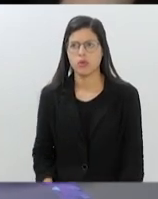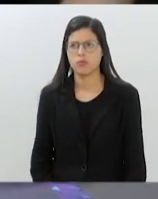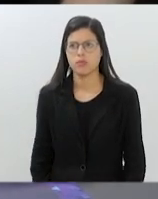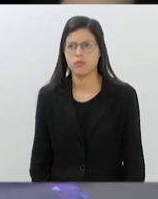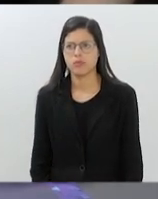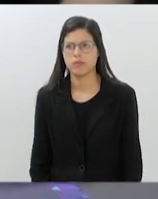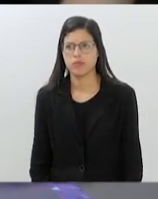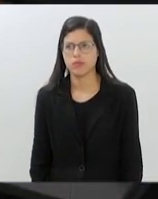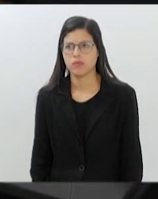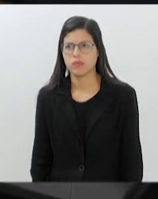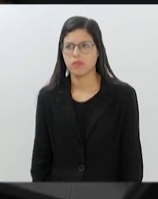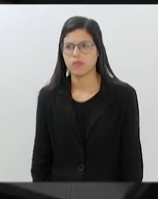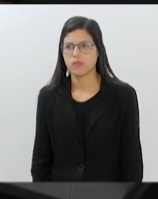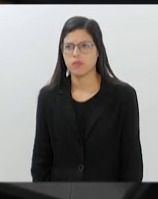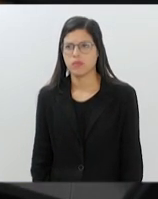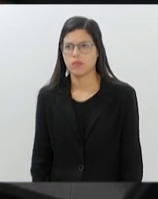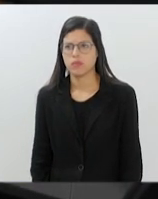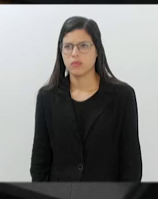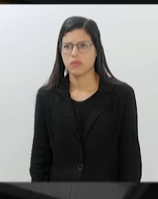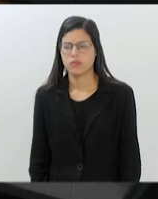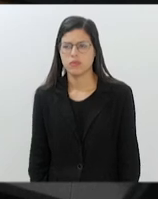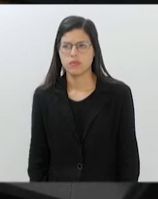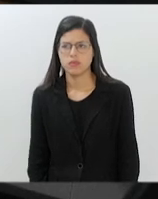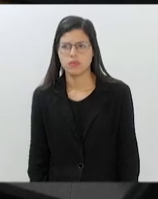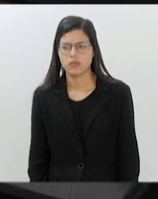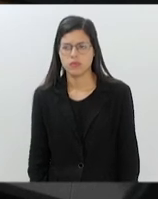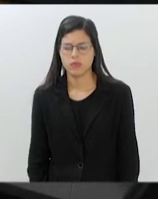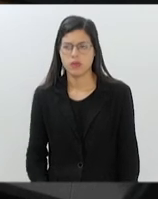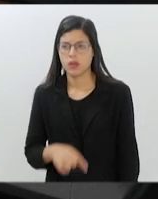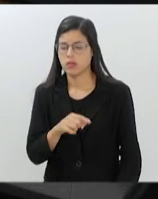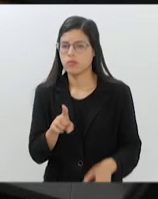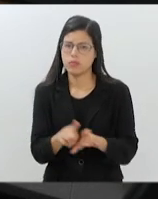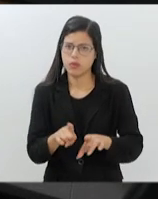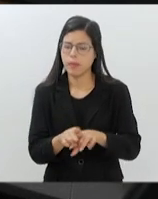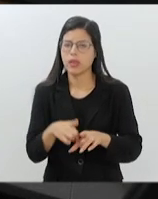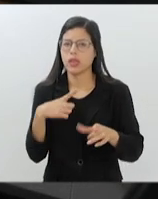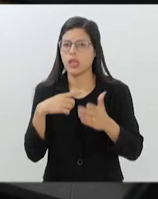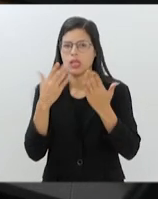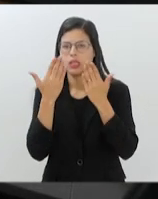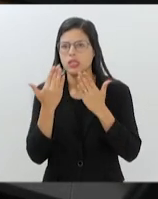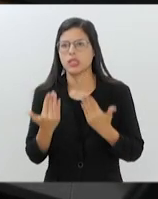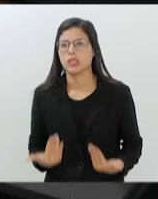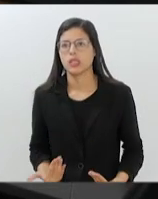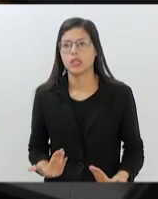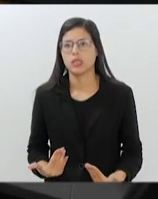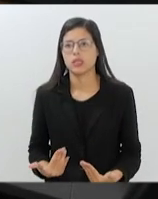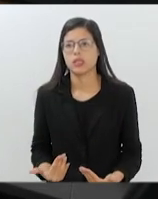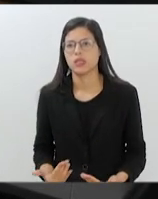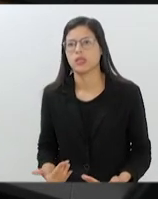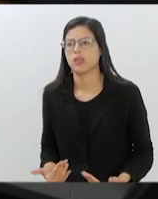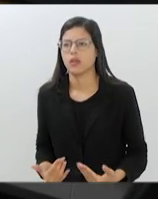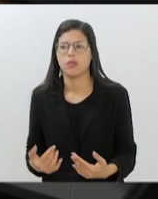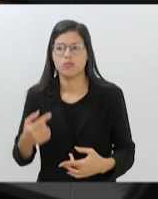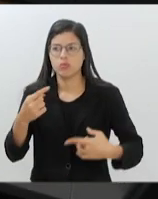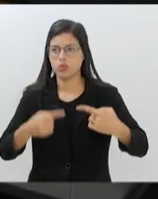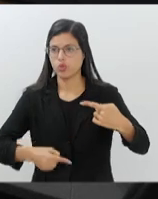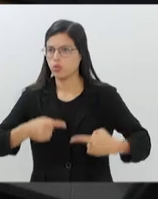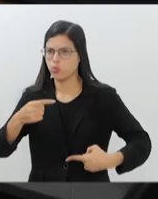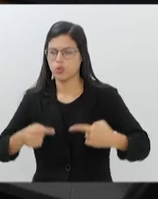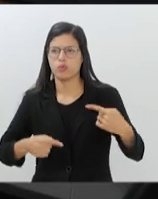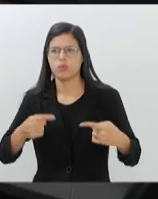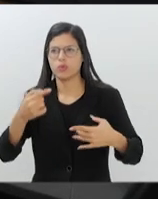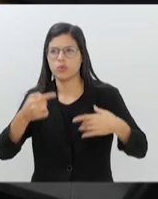no no outro modelo não digital ou impresso Não então mas veja só eles também TM essa análise à medida que entendem o público eu não tô discutindo isso eu tô discutindo